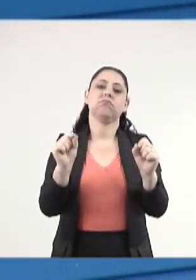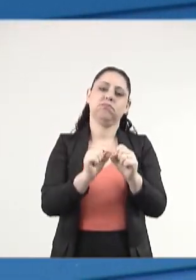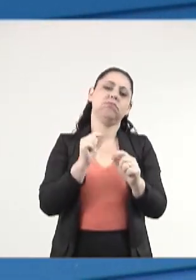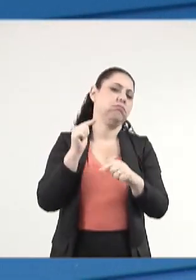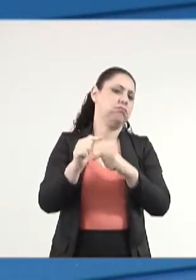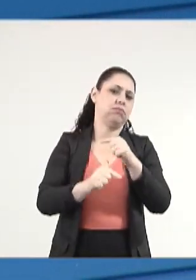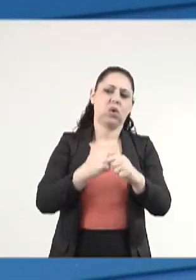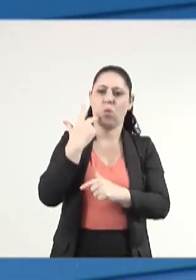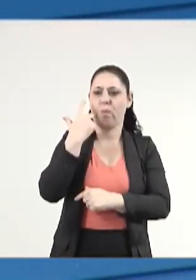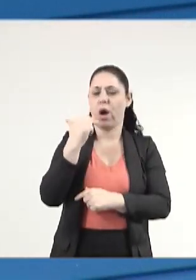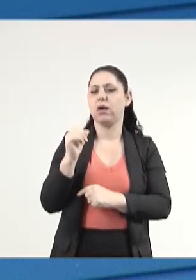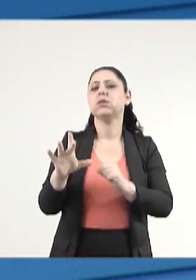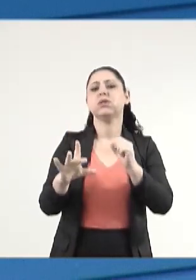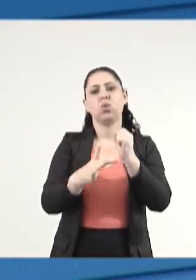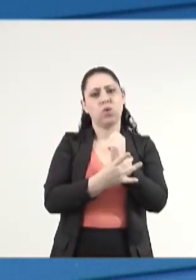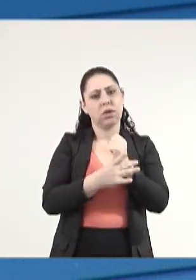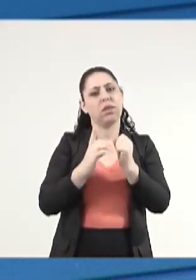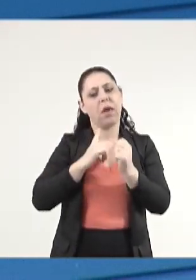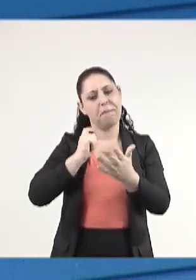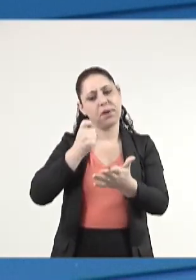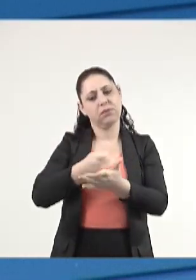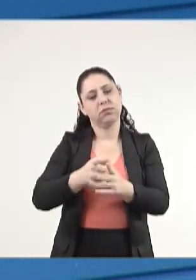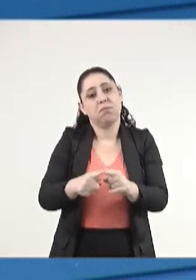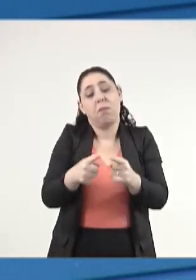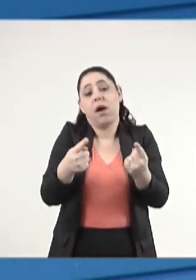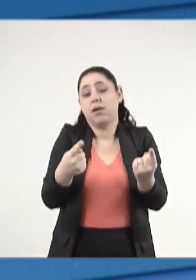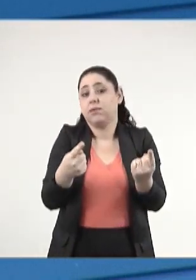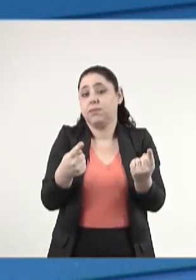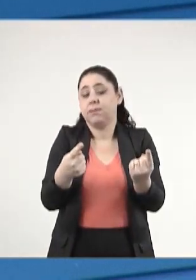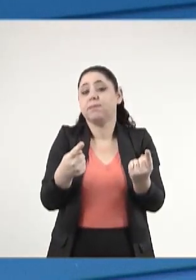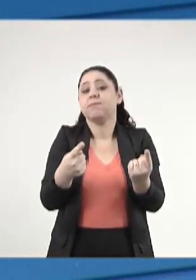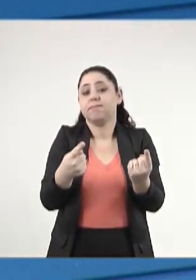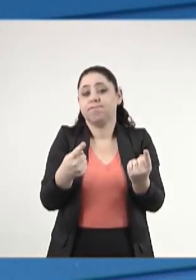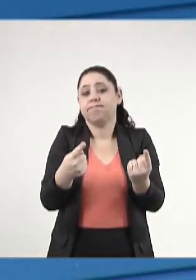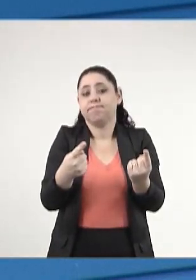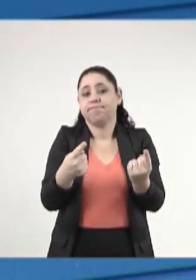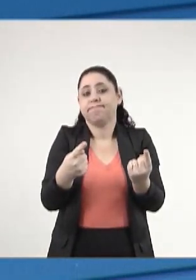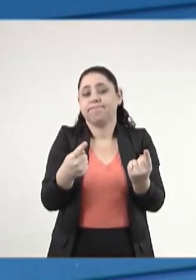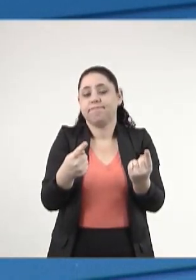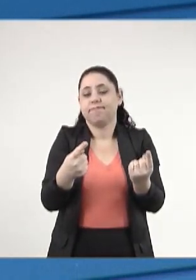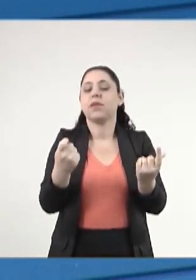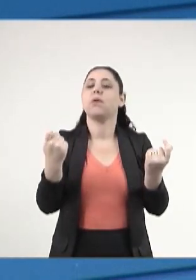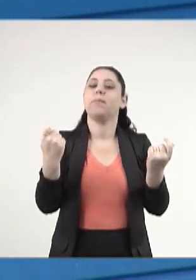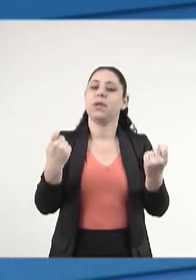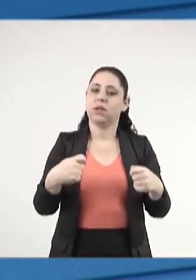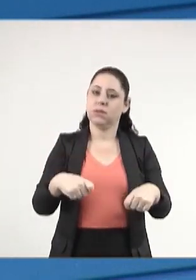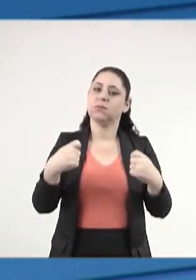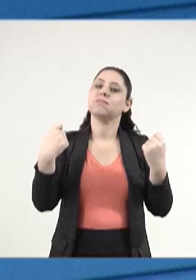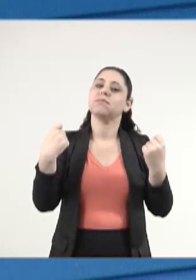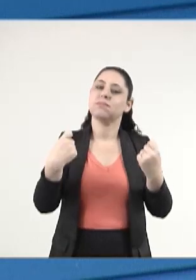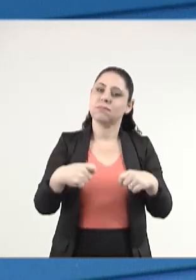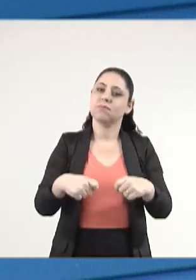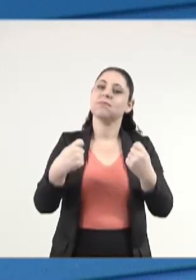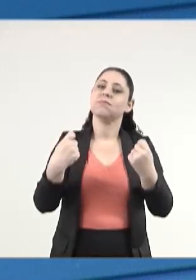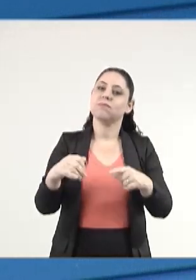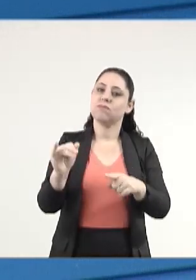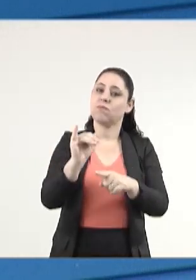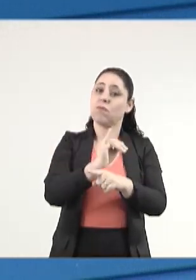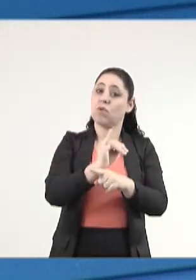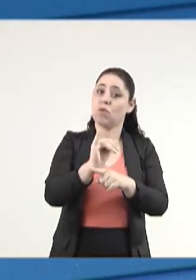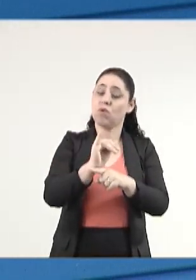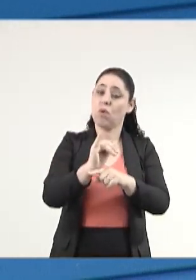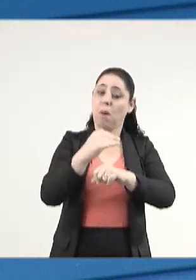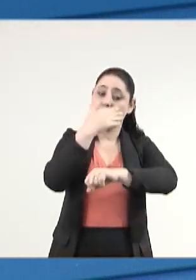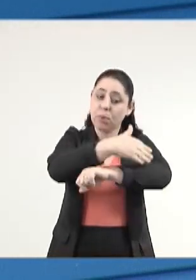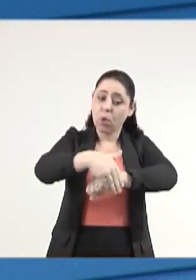seu trabalho, garantir a segurança, mas é indispensável uma ação que